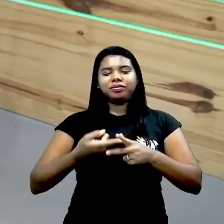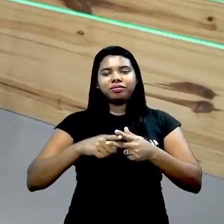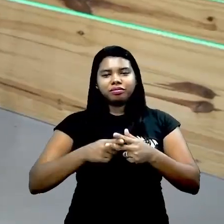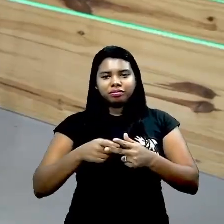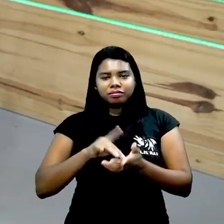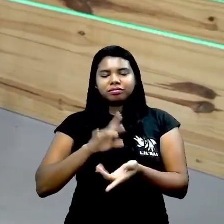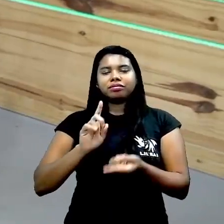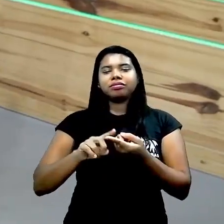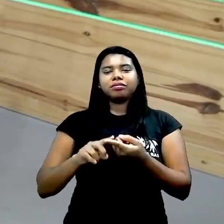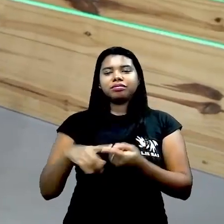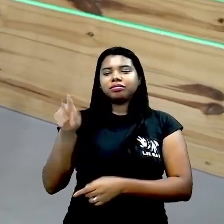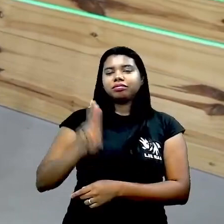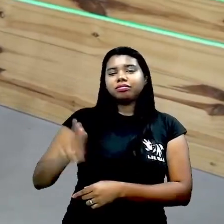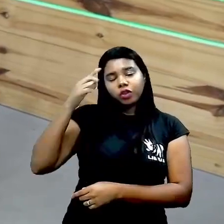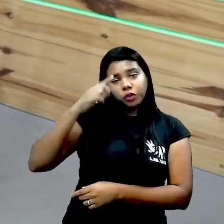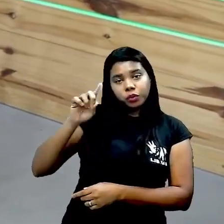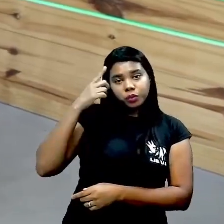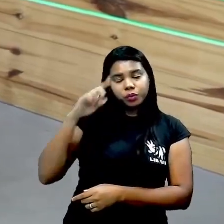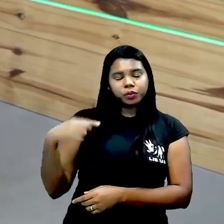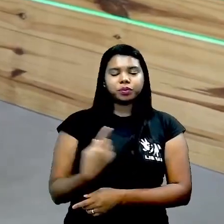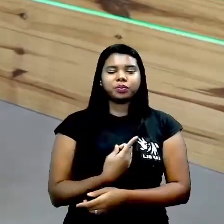ferramentas que a gente utiliza no dia a dia.